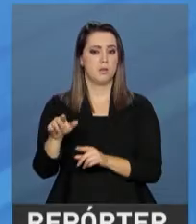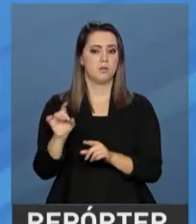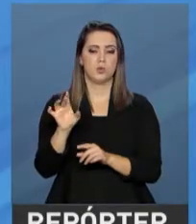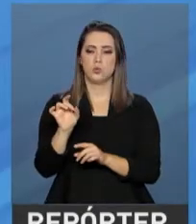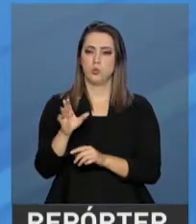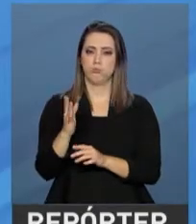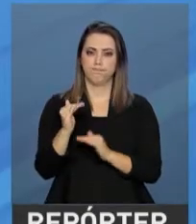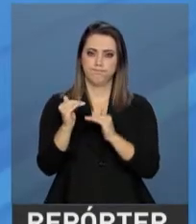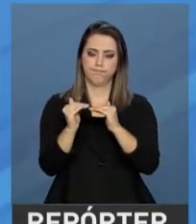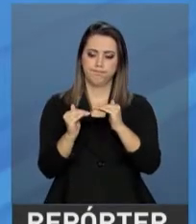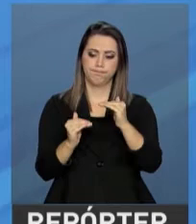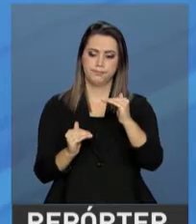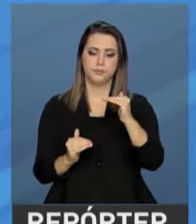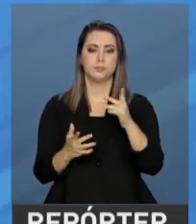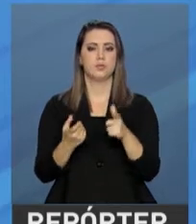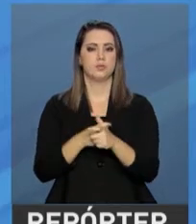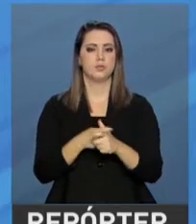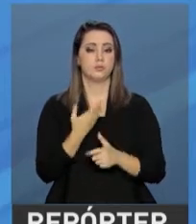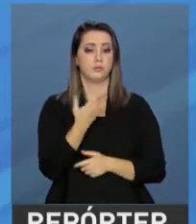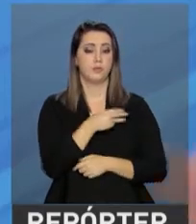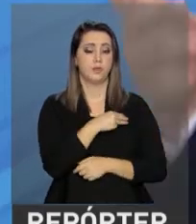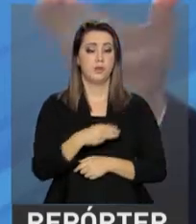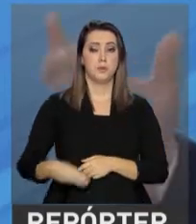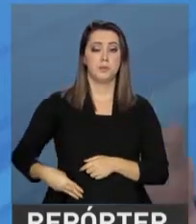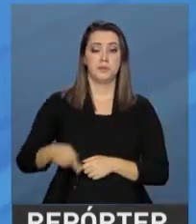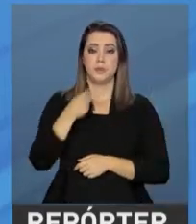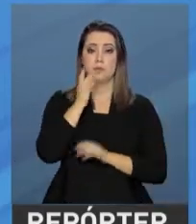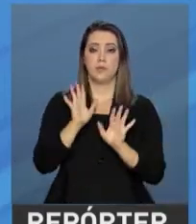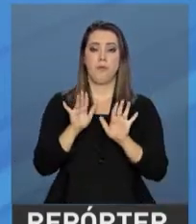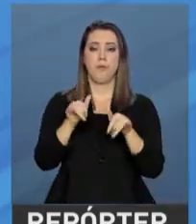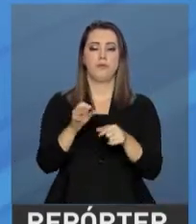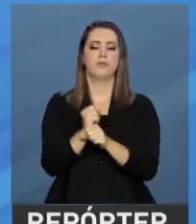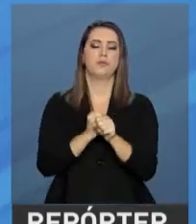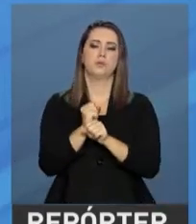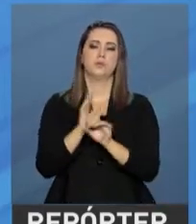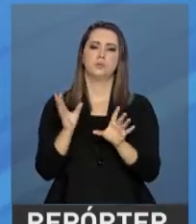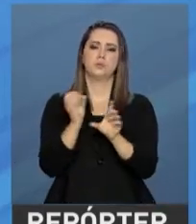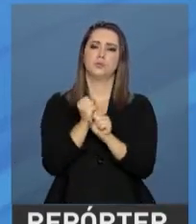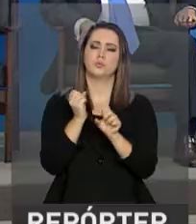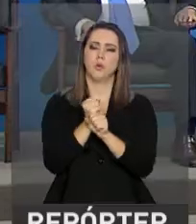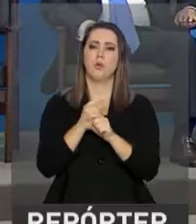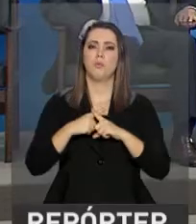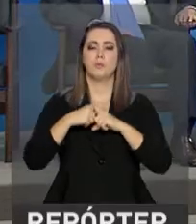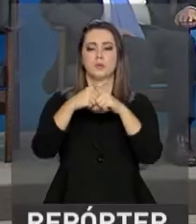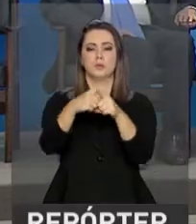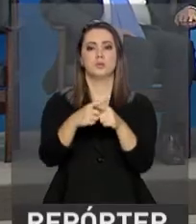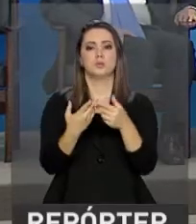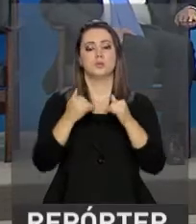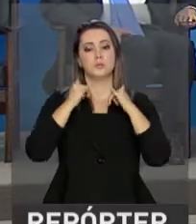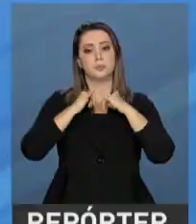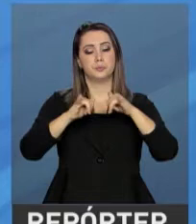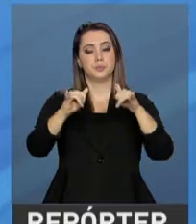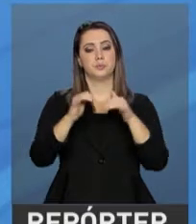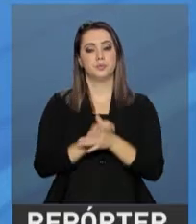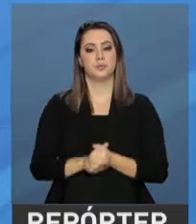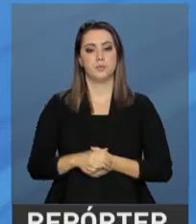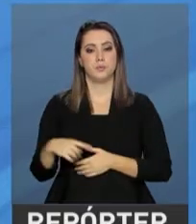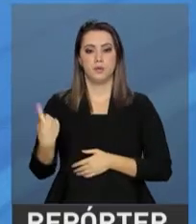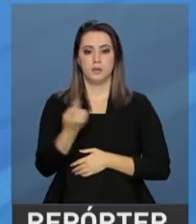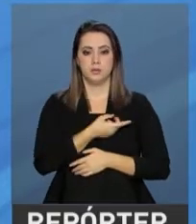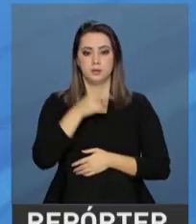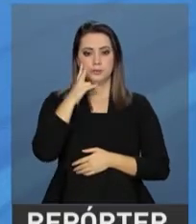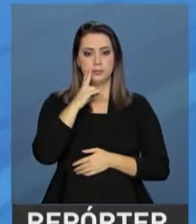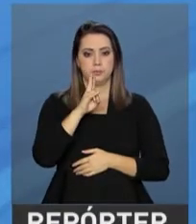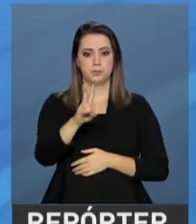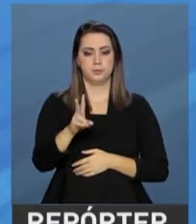para o ministro de minas e energia o brasil encerra o ano acumulando saldo positivo no campo energético como nós vimos